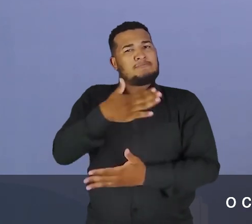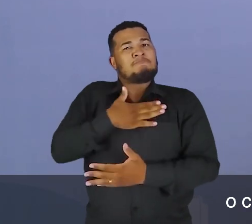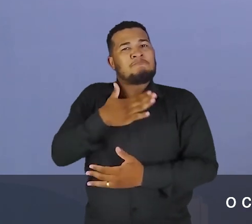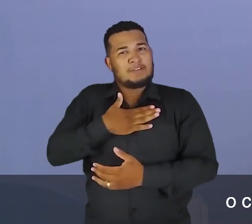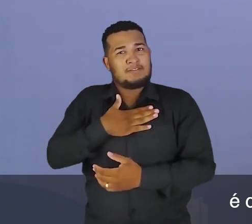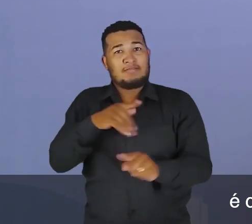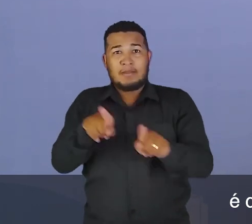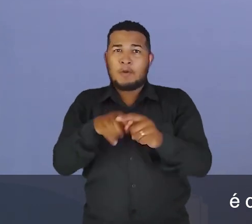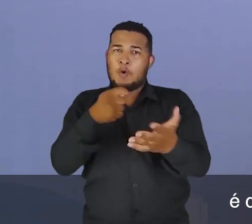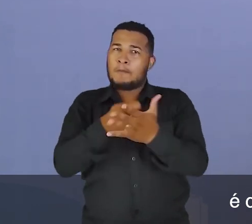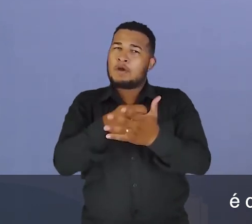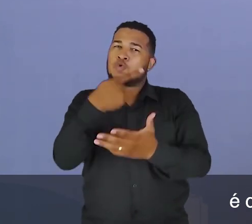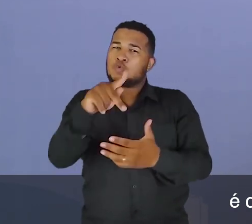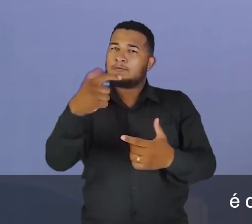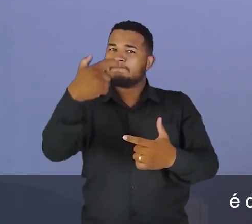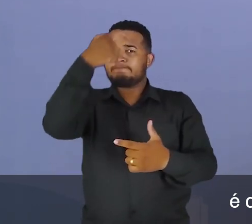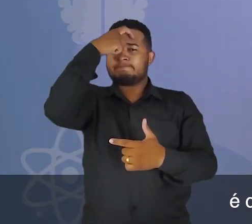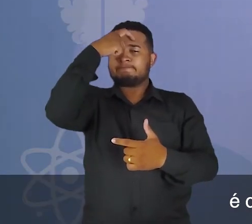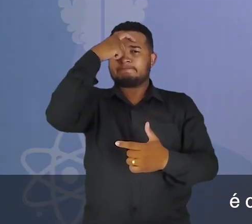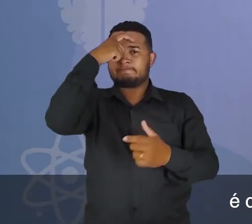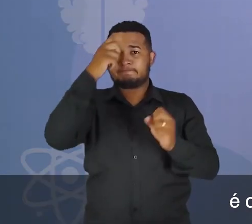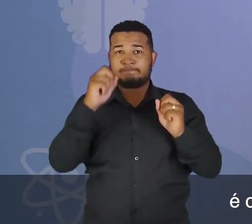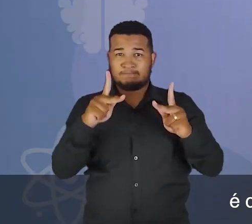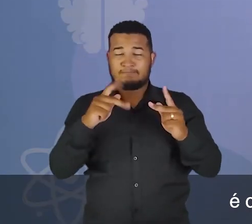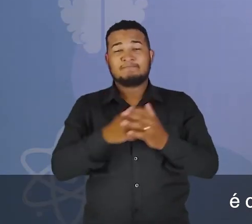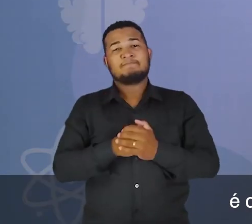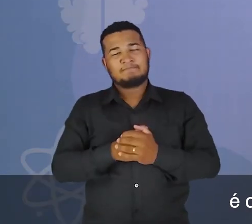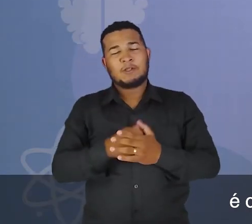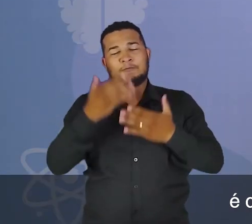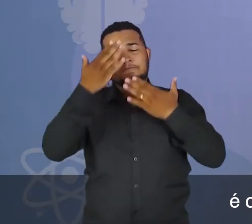seu dever, é dever de cada cidadão. Bom, eu